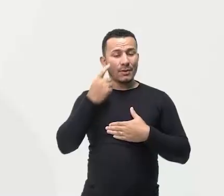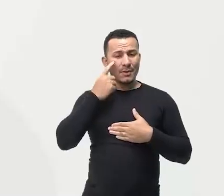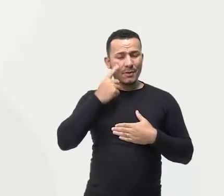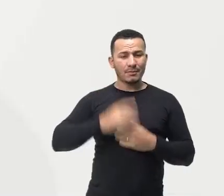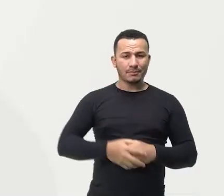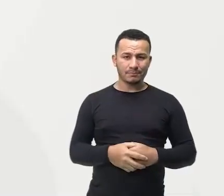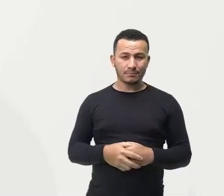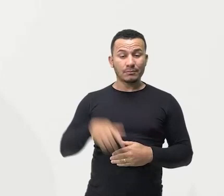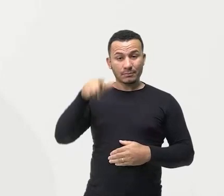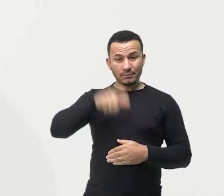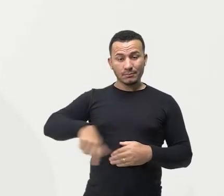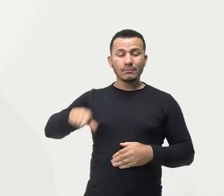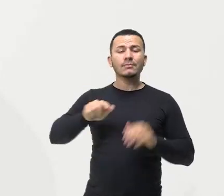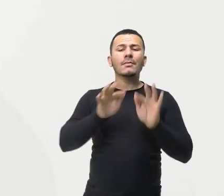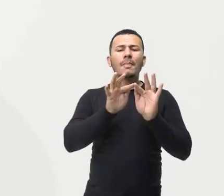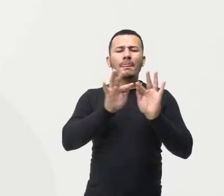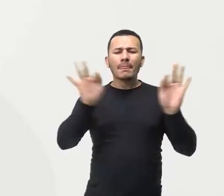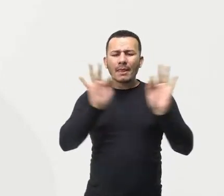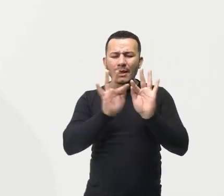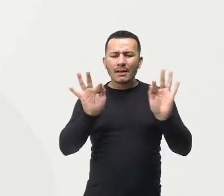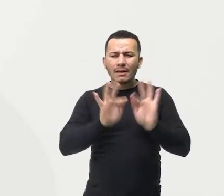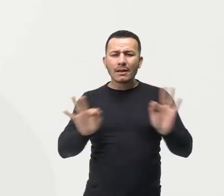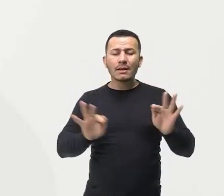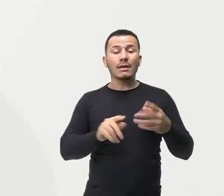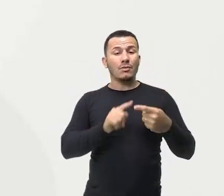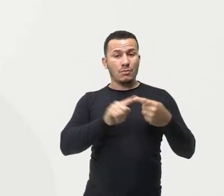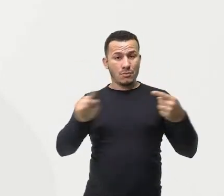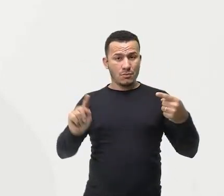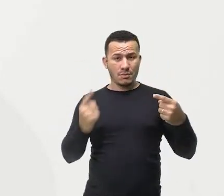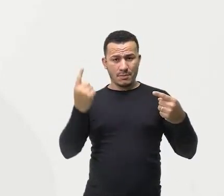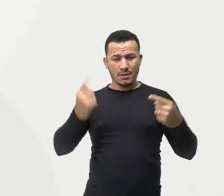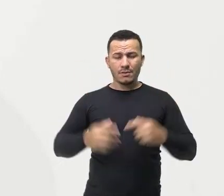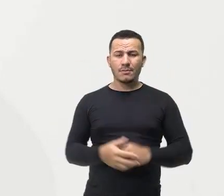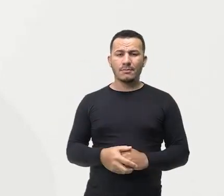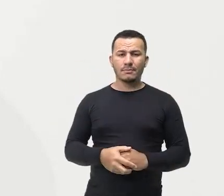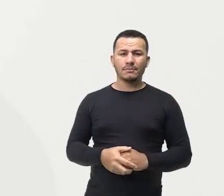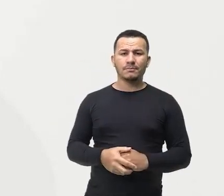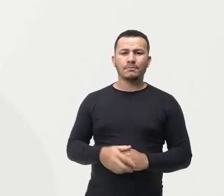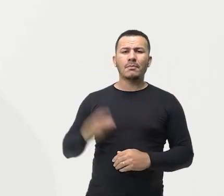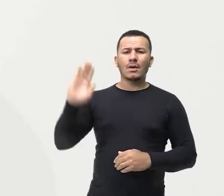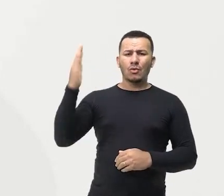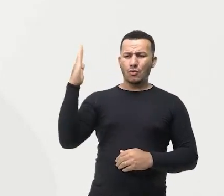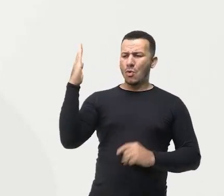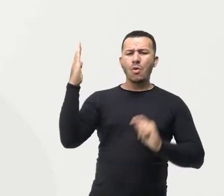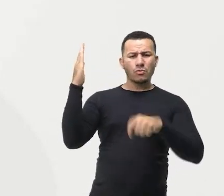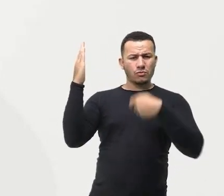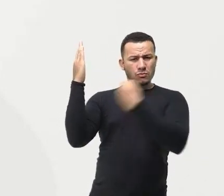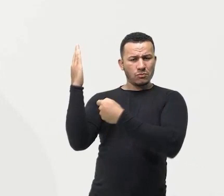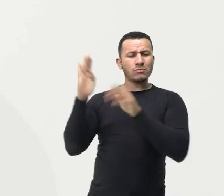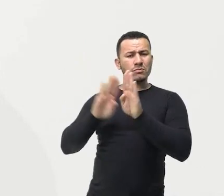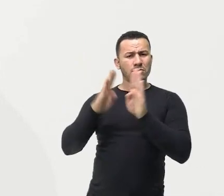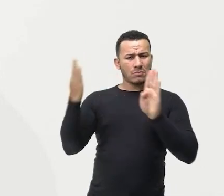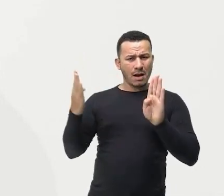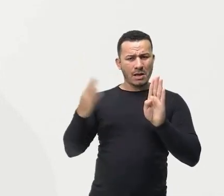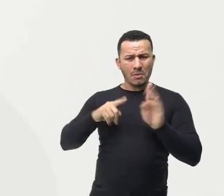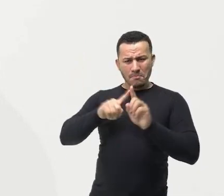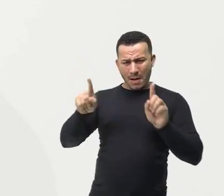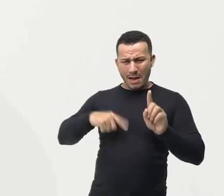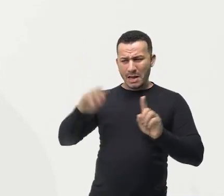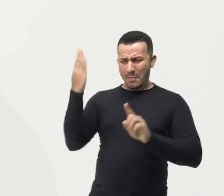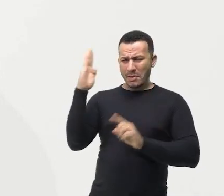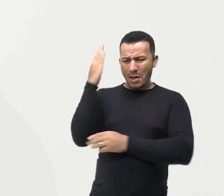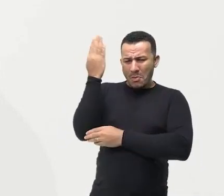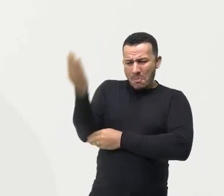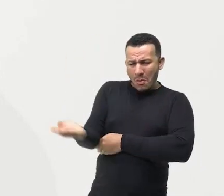verso? Mostrar para vocês as rimas presentes neles. Observe que nós temos aqui, eu sou feita de madeira, madeira, matéria morta, mas não há coisa